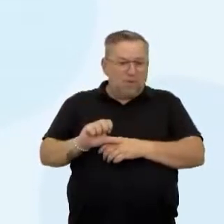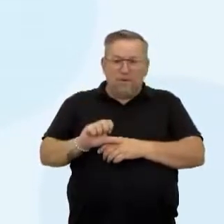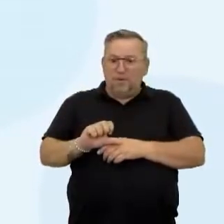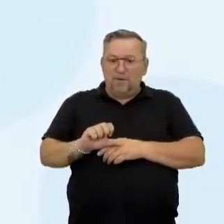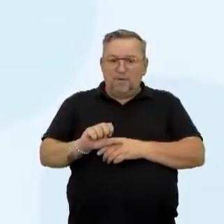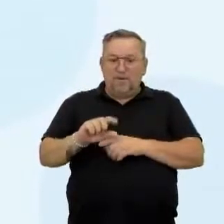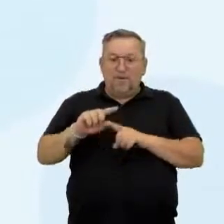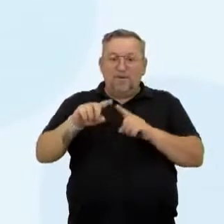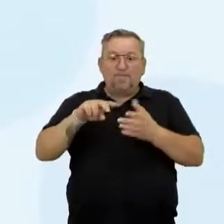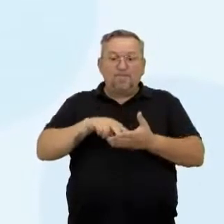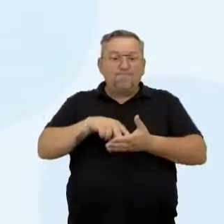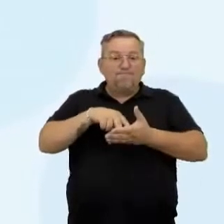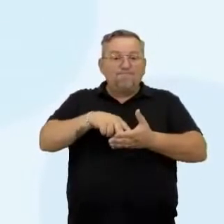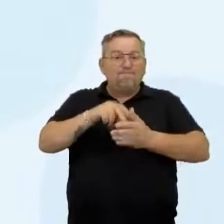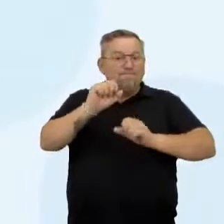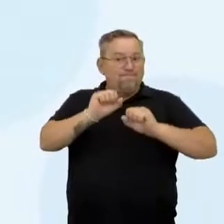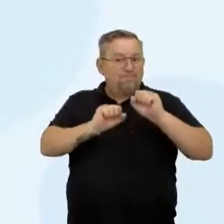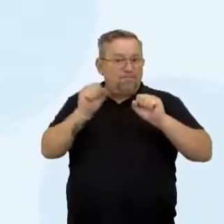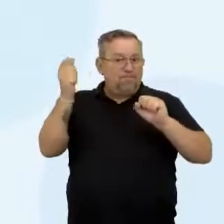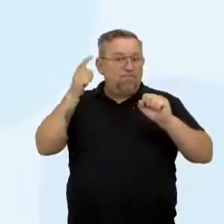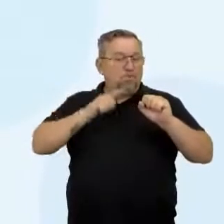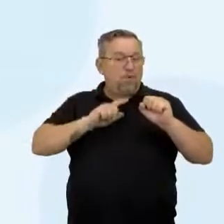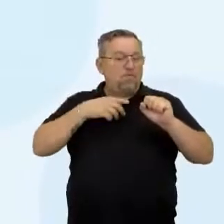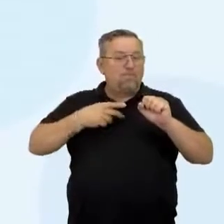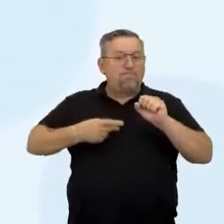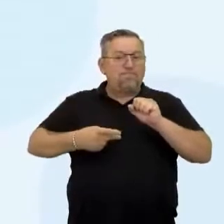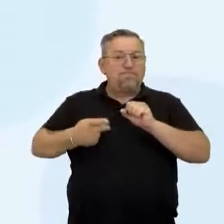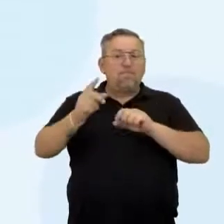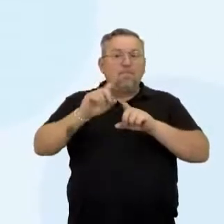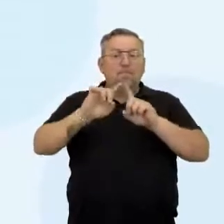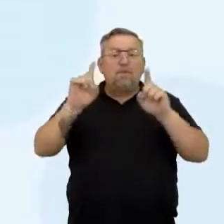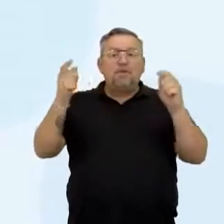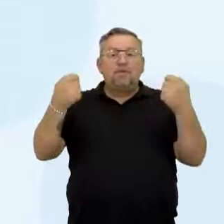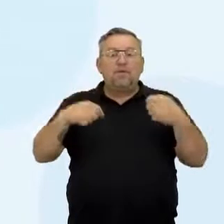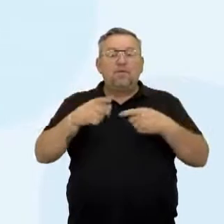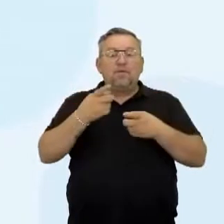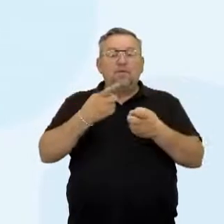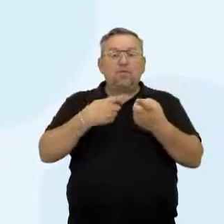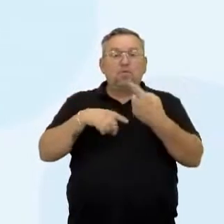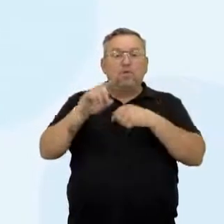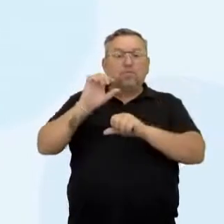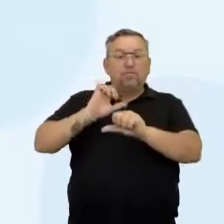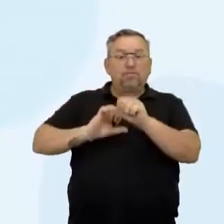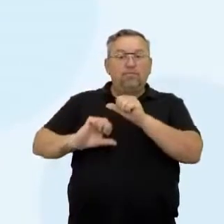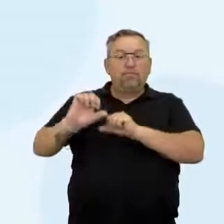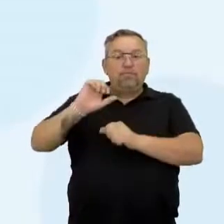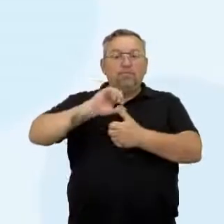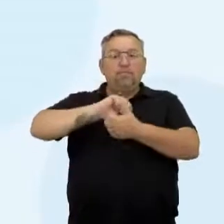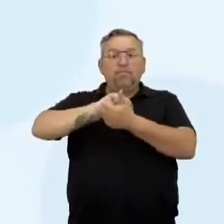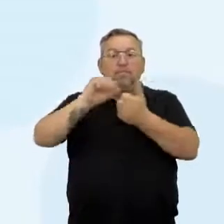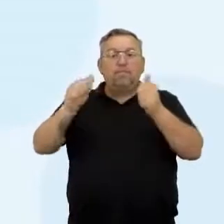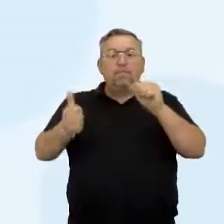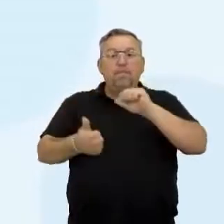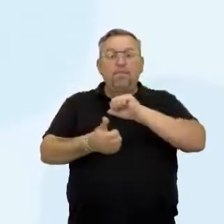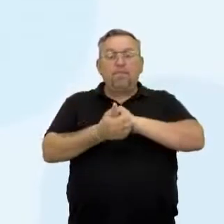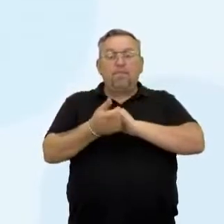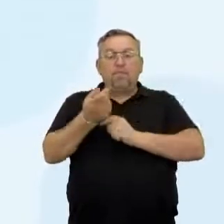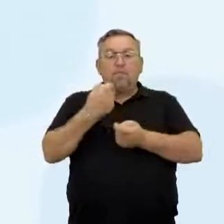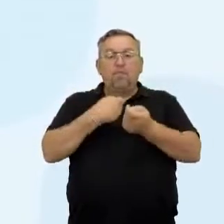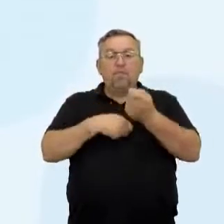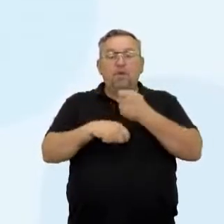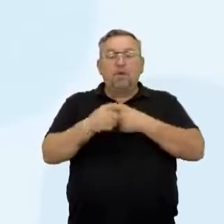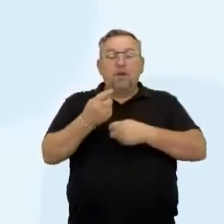Instituições sólidas podem e devem ser duradouras, mas precisam evoluir, mudar, adaptar-se às mudanças